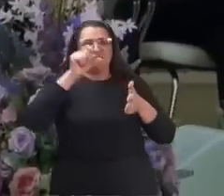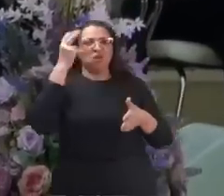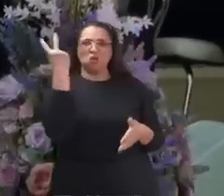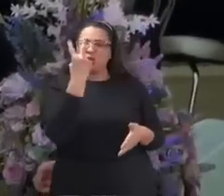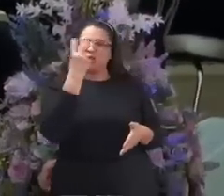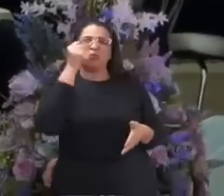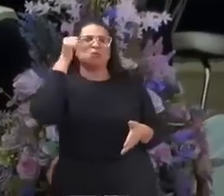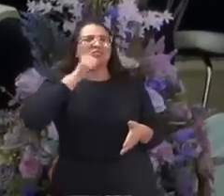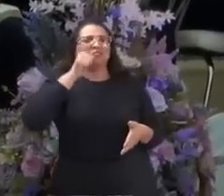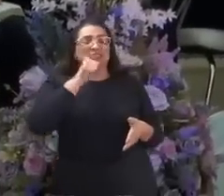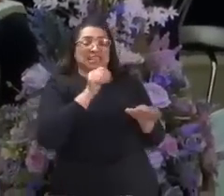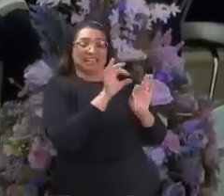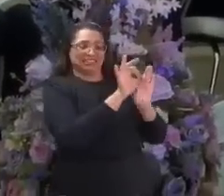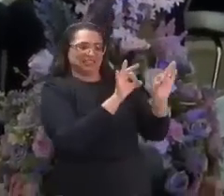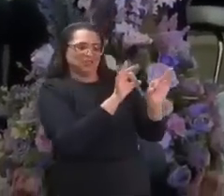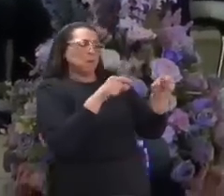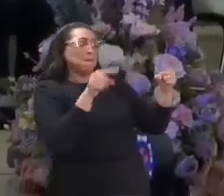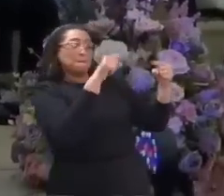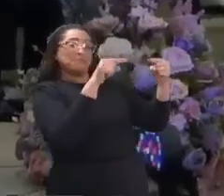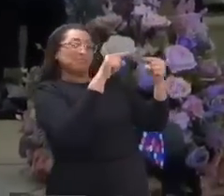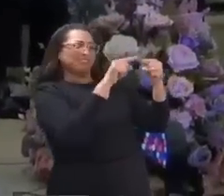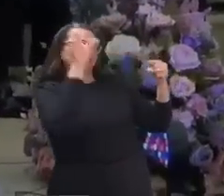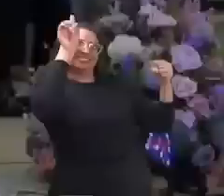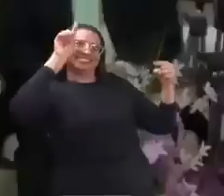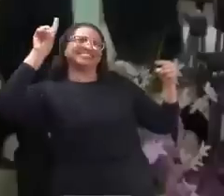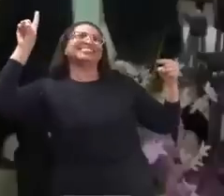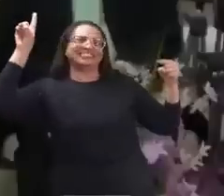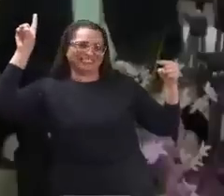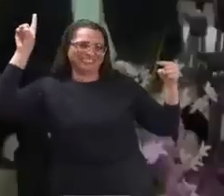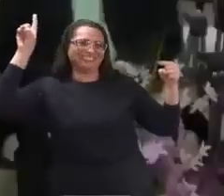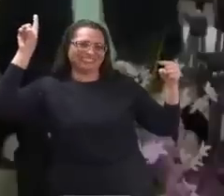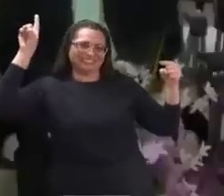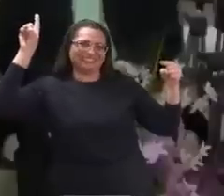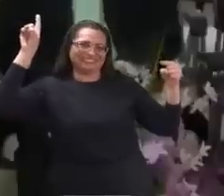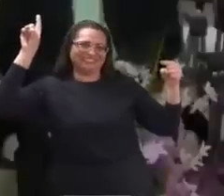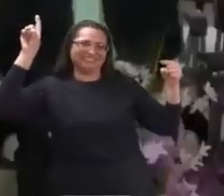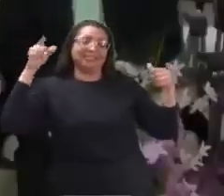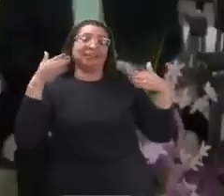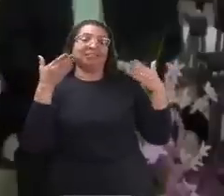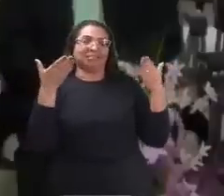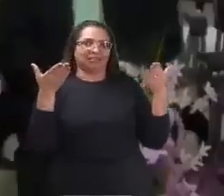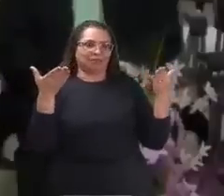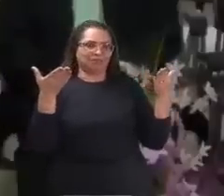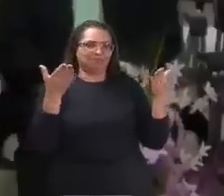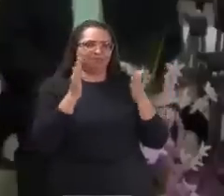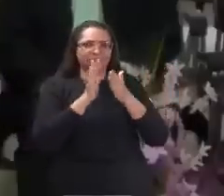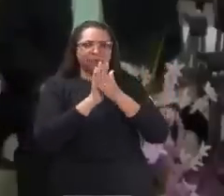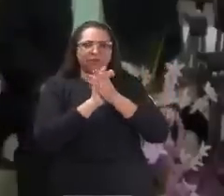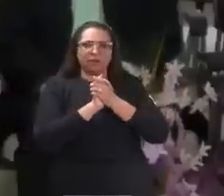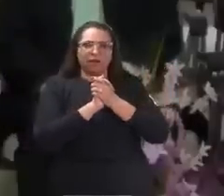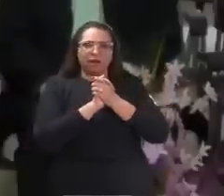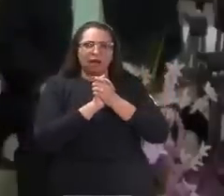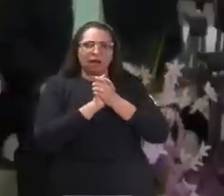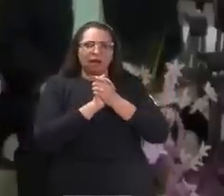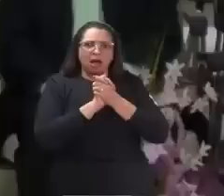A notícia chega em faraó: não estão cumprindo a tua ordem, faraó.